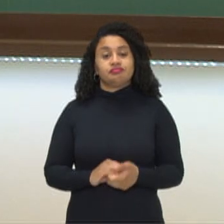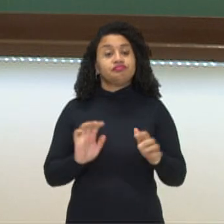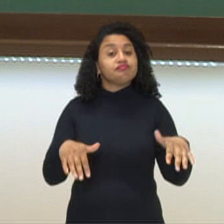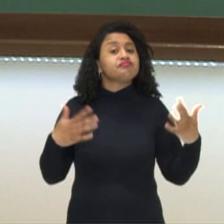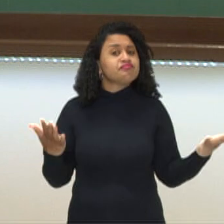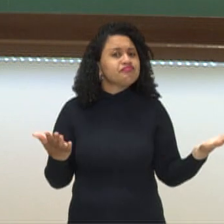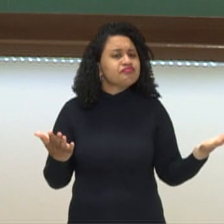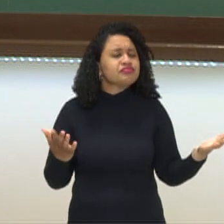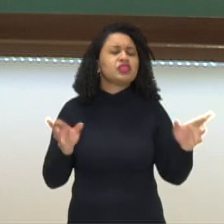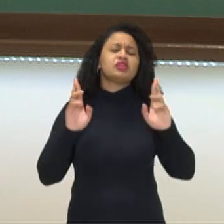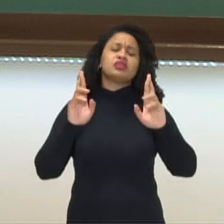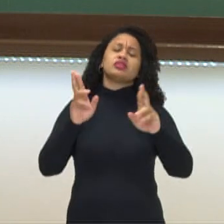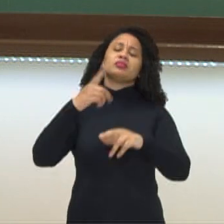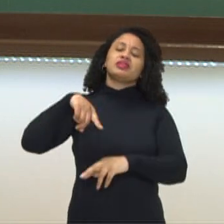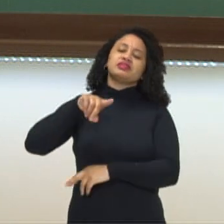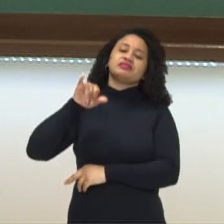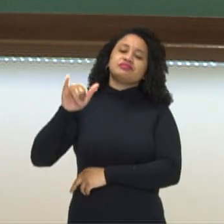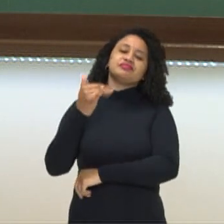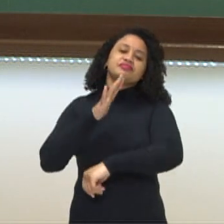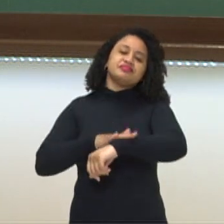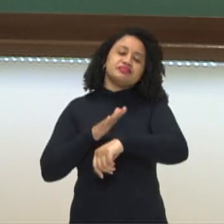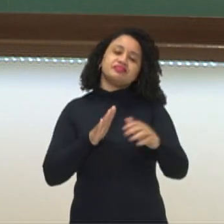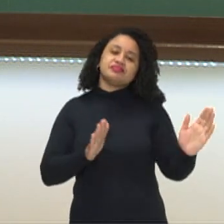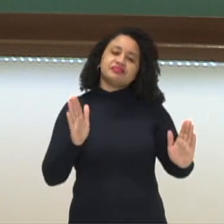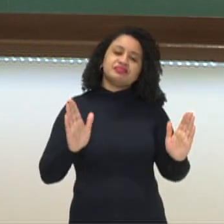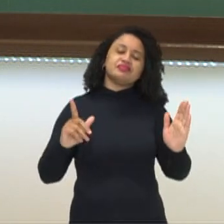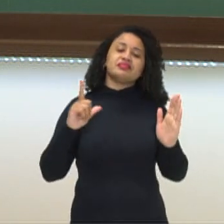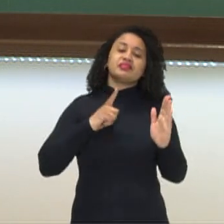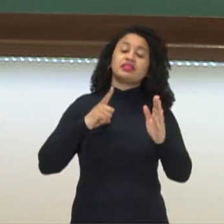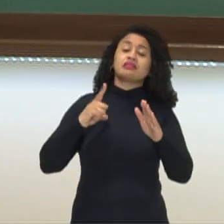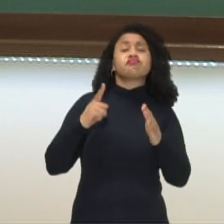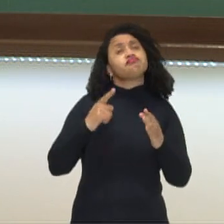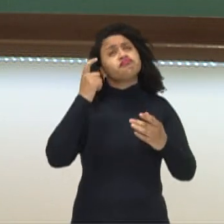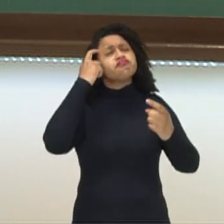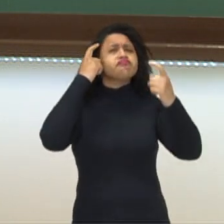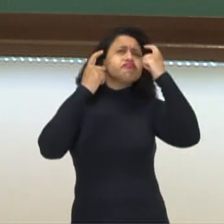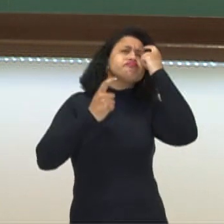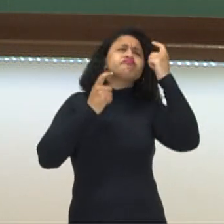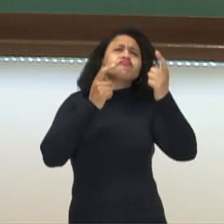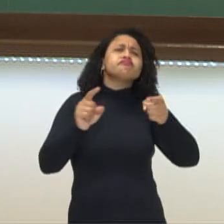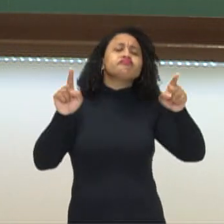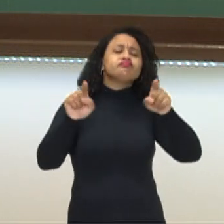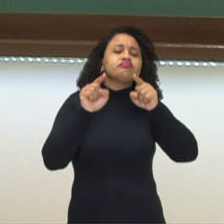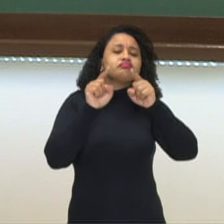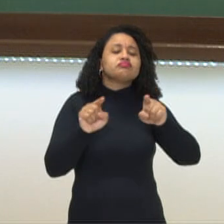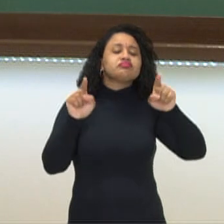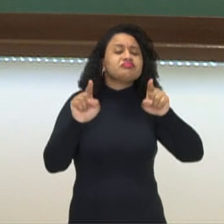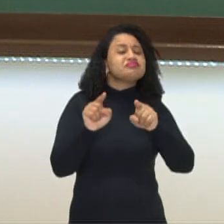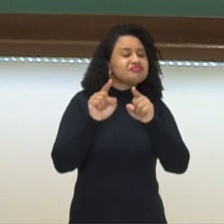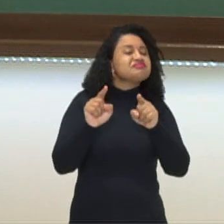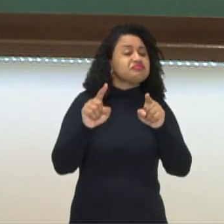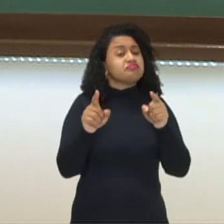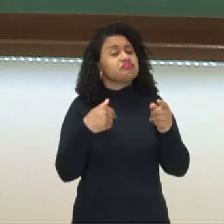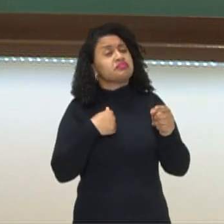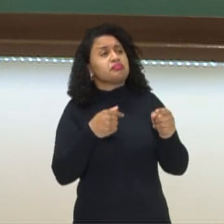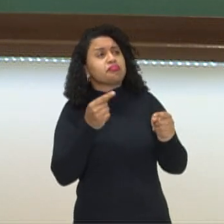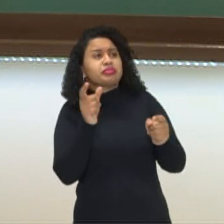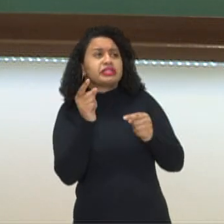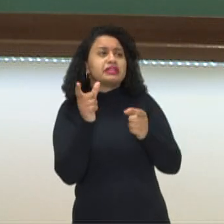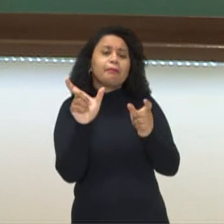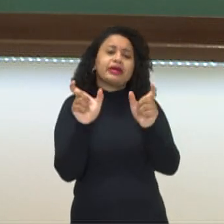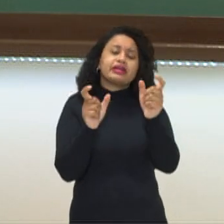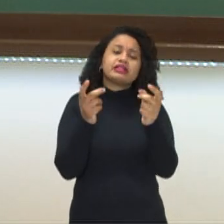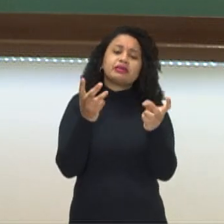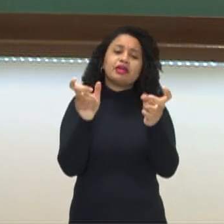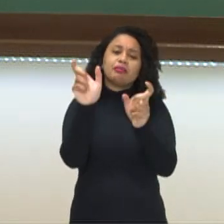E aí, espero que vocês tenham aproveitado esse tempo e treinado aí, criado essa embolada e embolado muito na hora de falar também, né? Falado